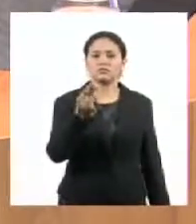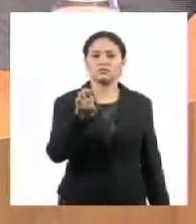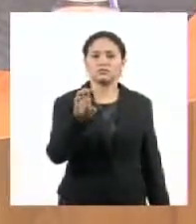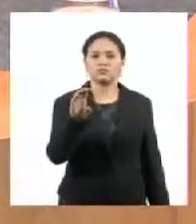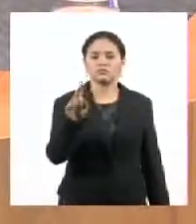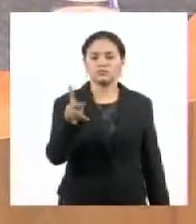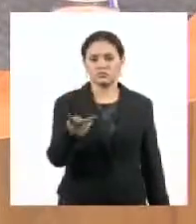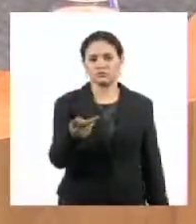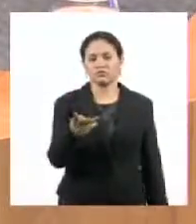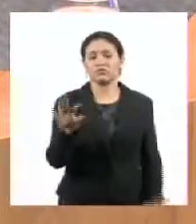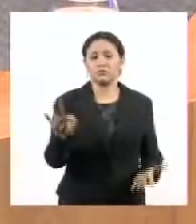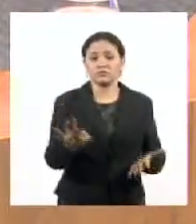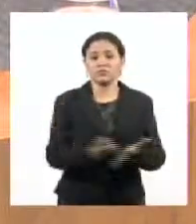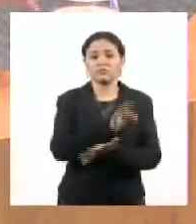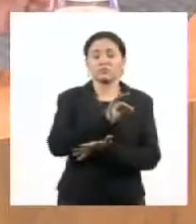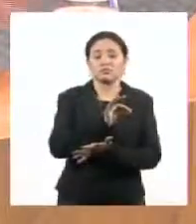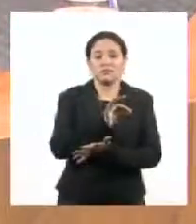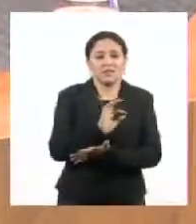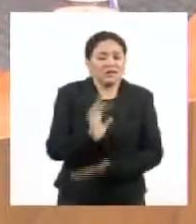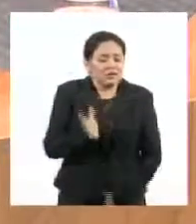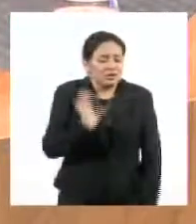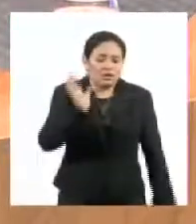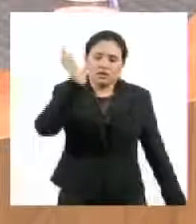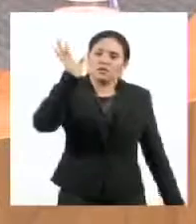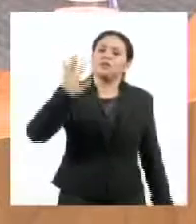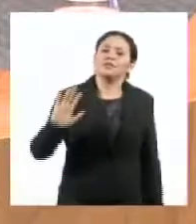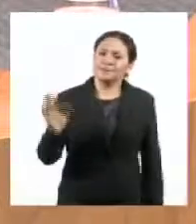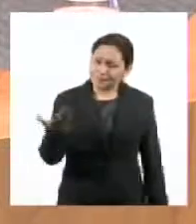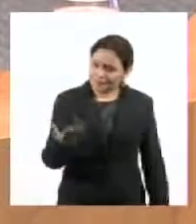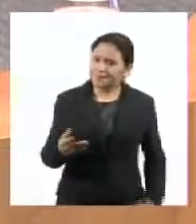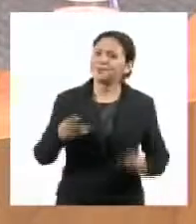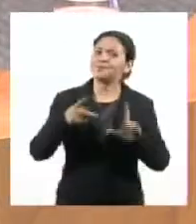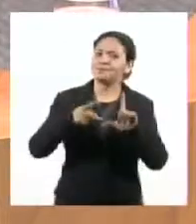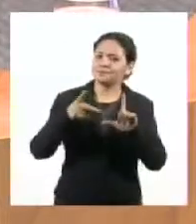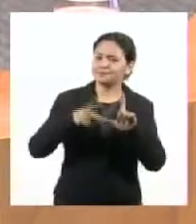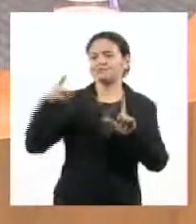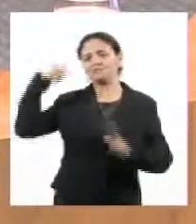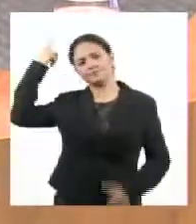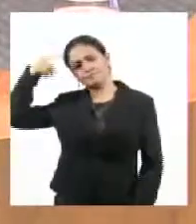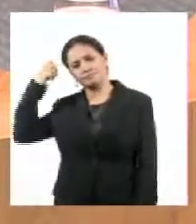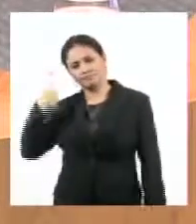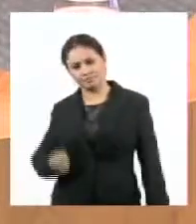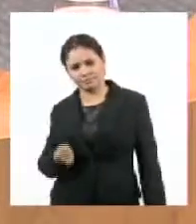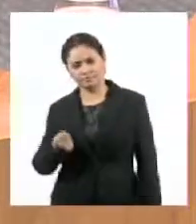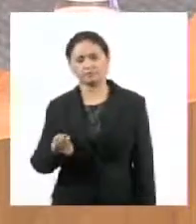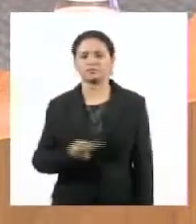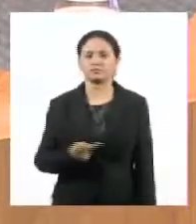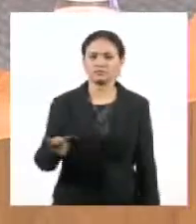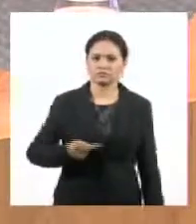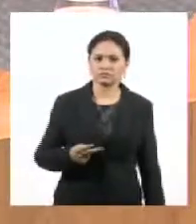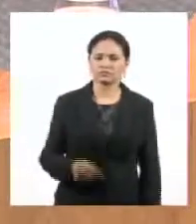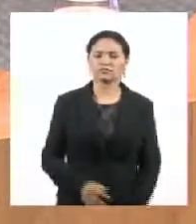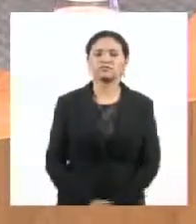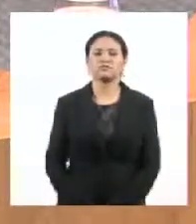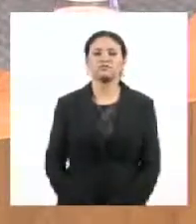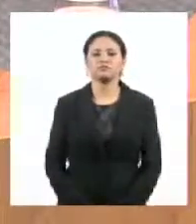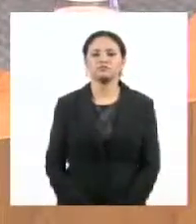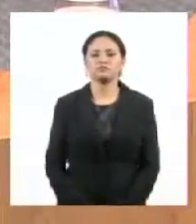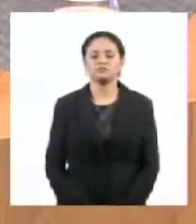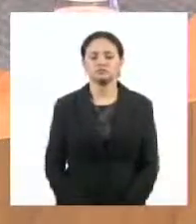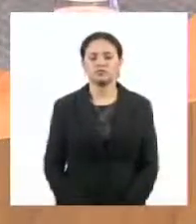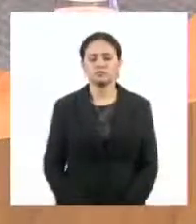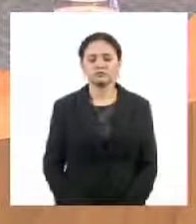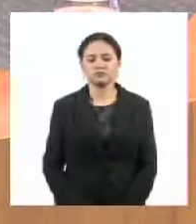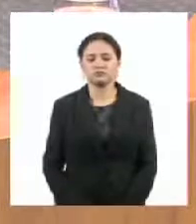realizado com os dois municípios de Passo do Miá e de Ribamar. Estavam presentes